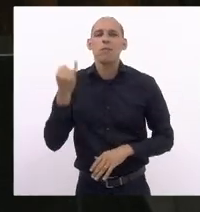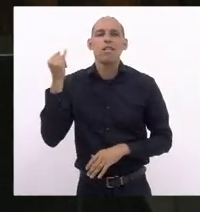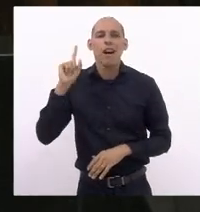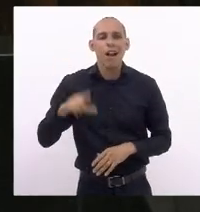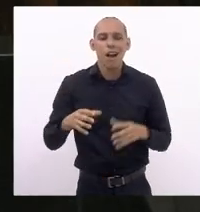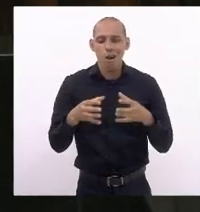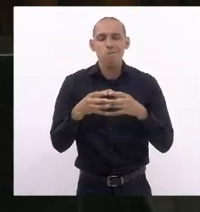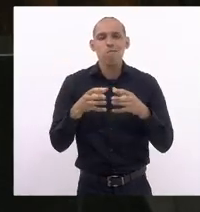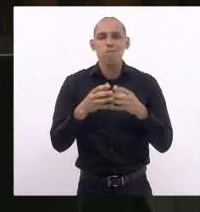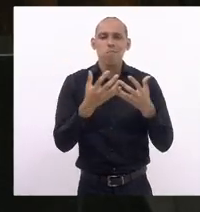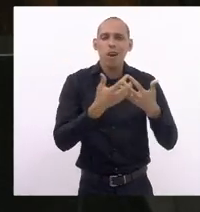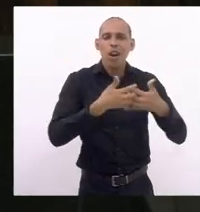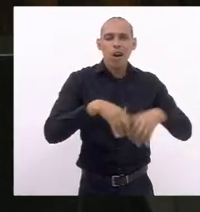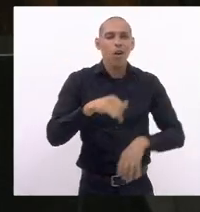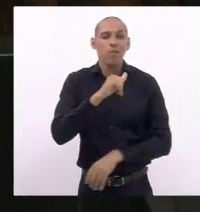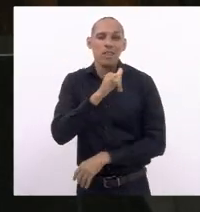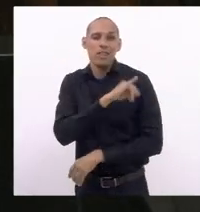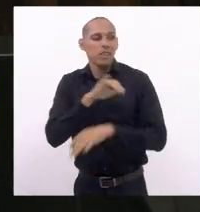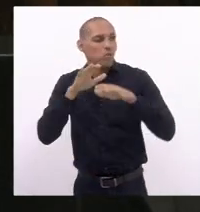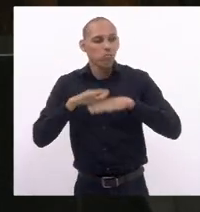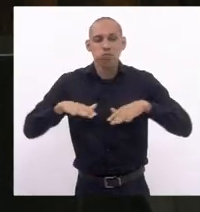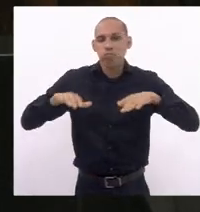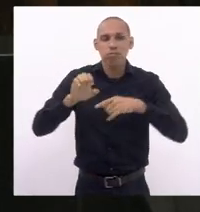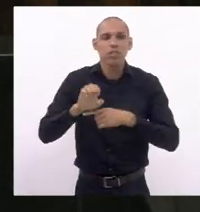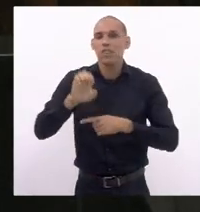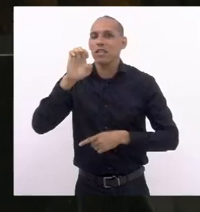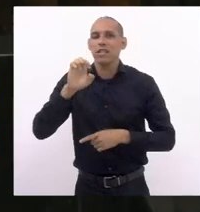só de Petrópolis, mas do estado do Rio de Janeiro, e a